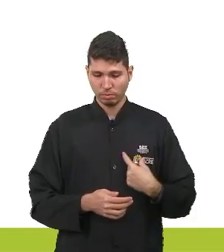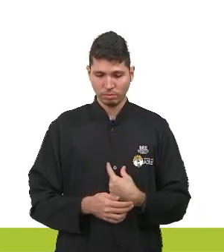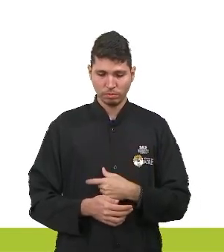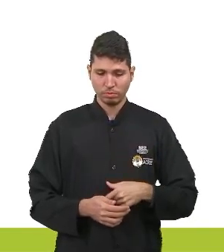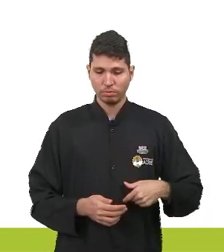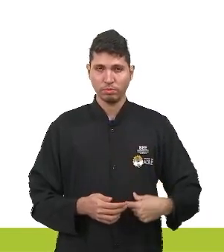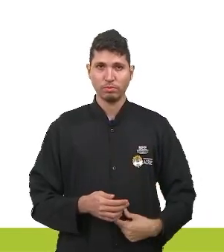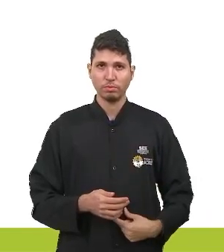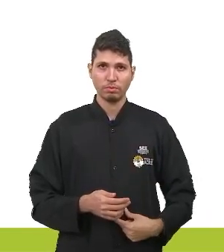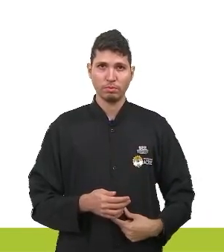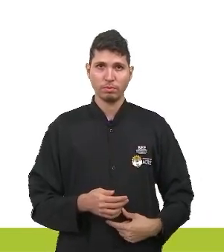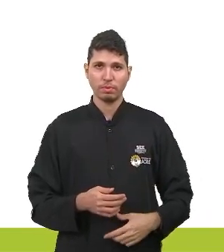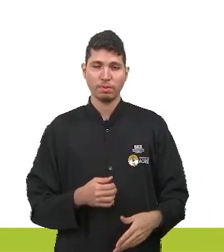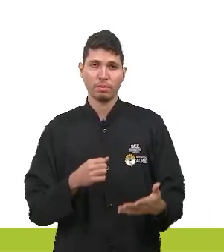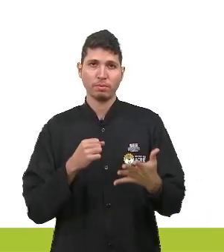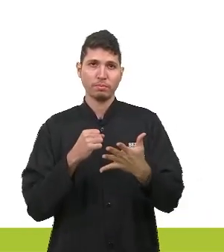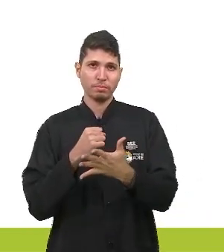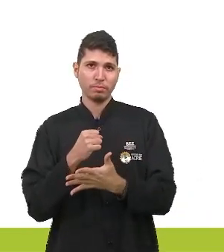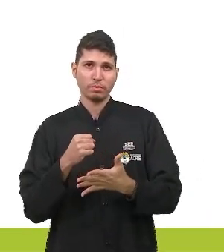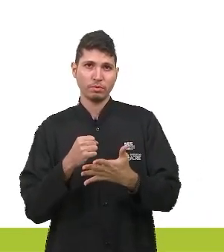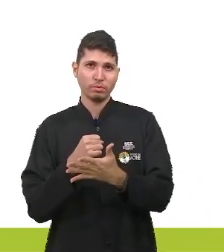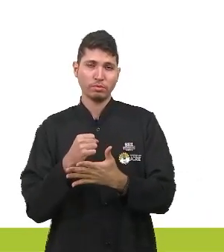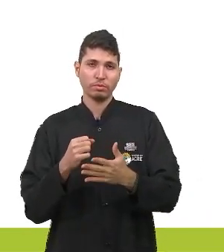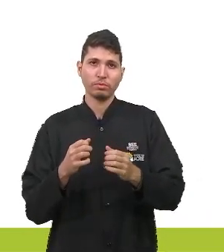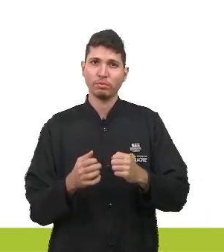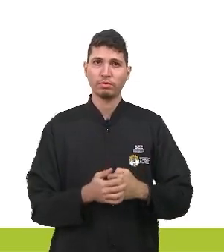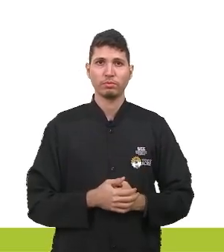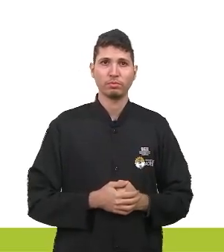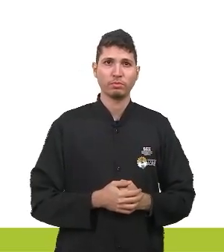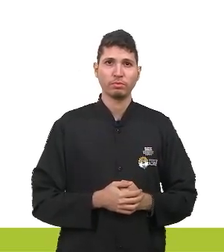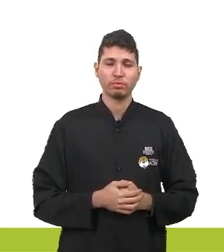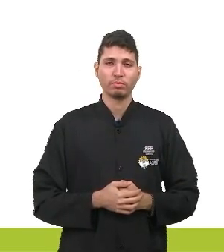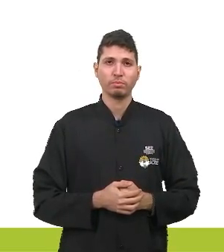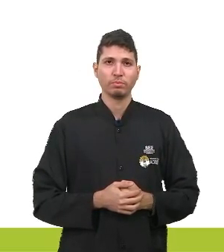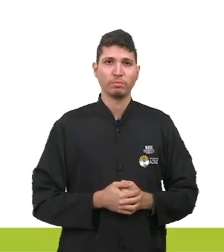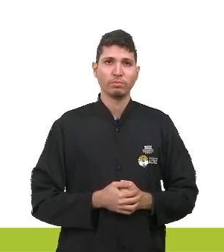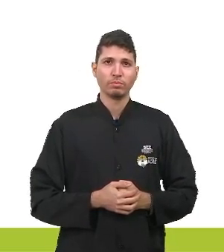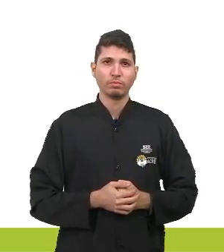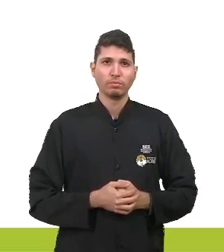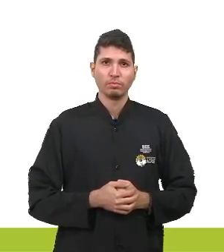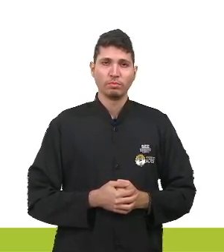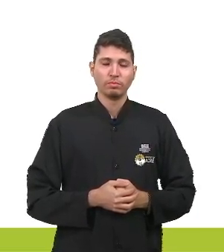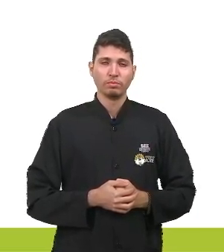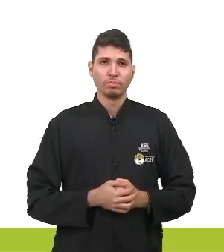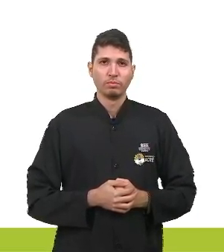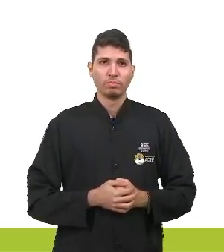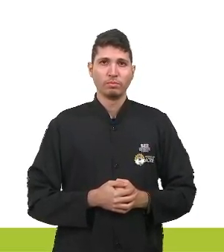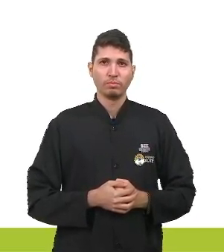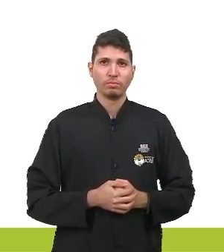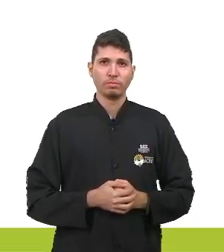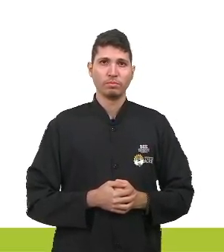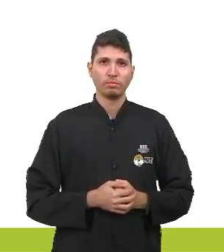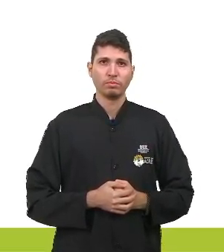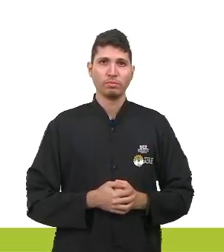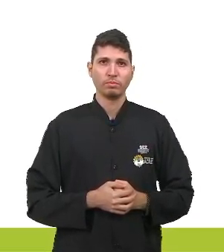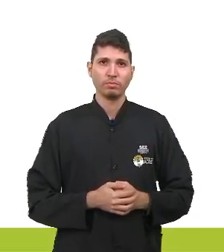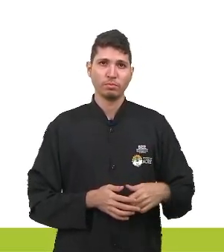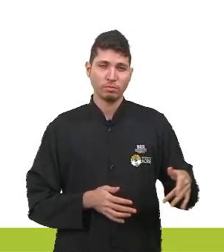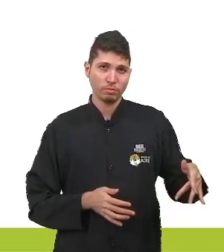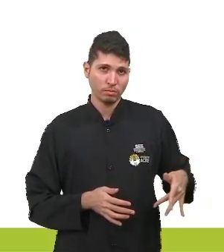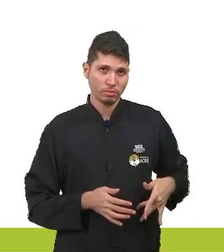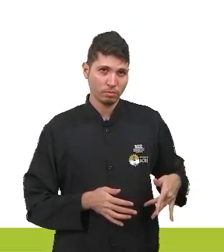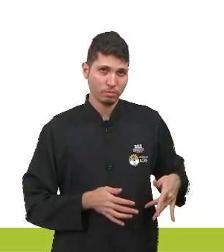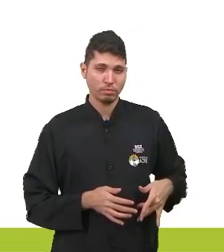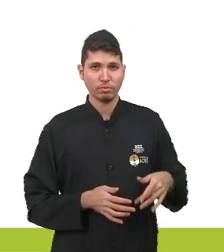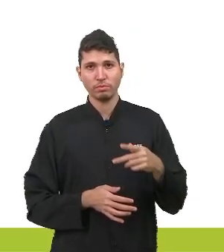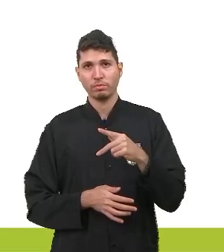básico por conta do bicarbonato e completa o suco pancreático. Legal. Bom, além do fígado e do